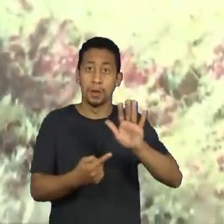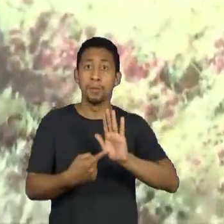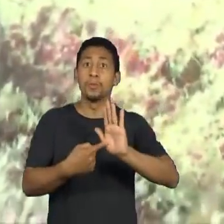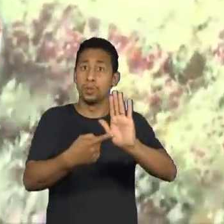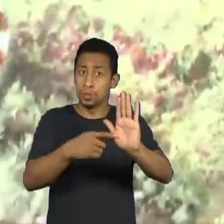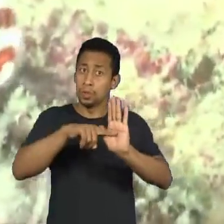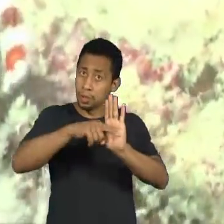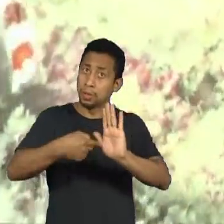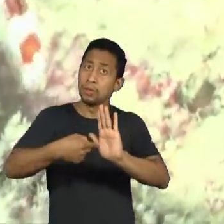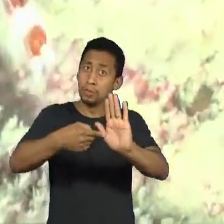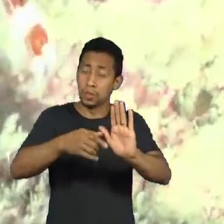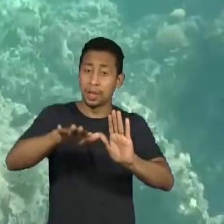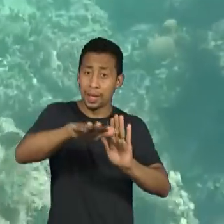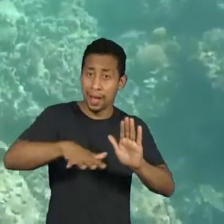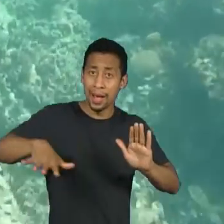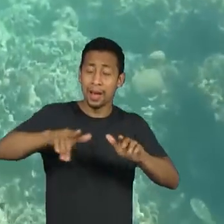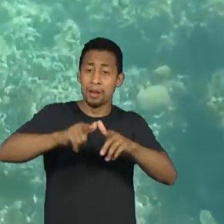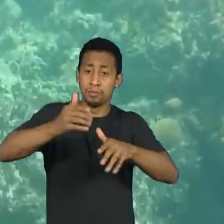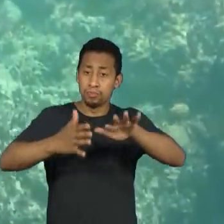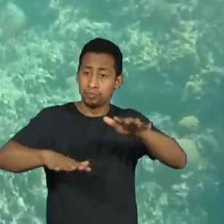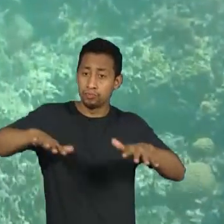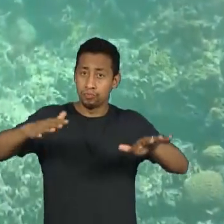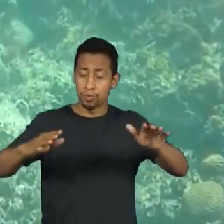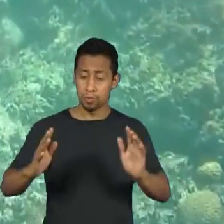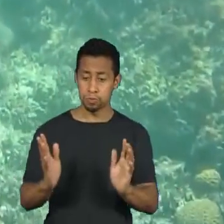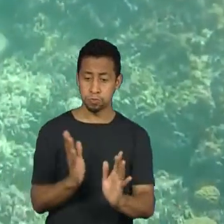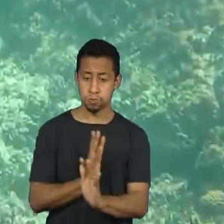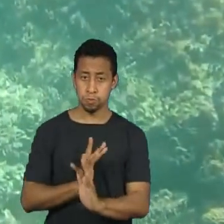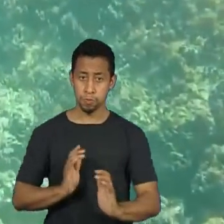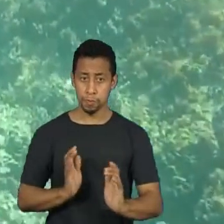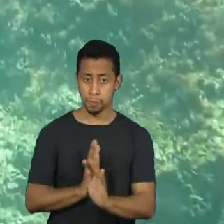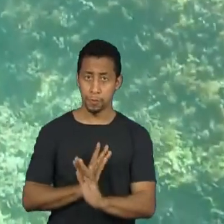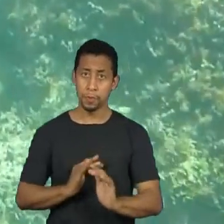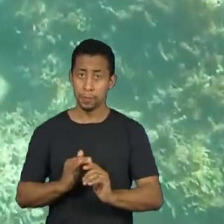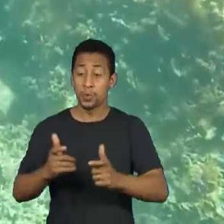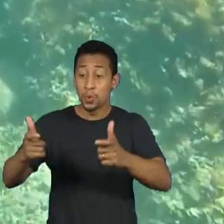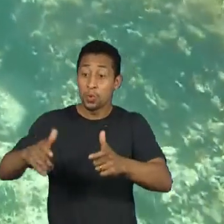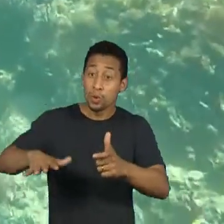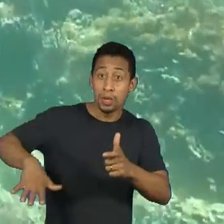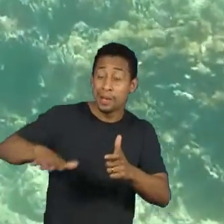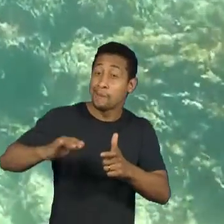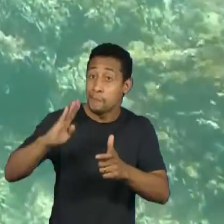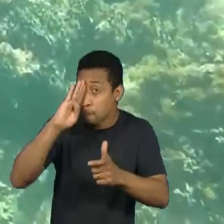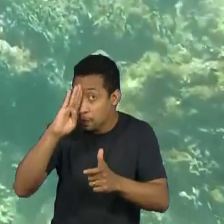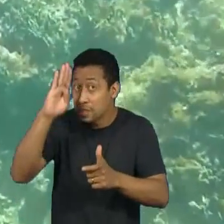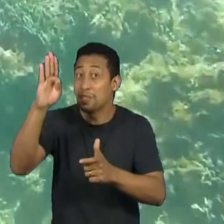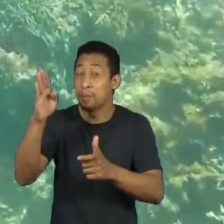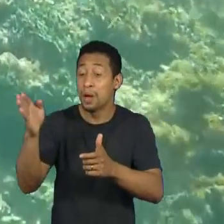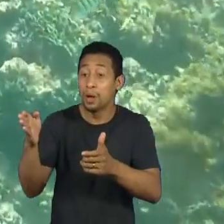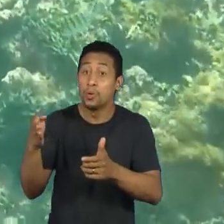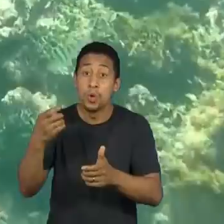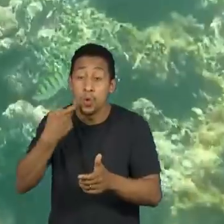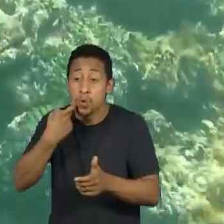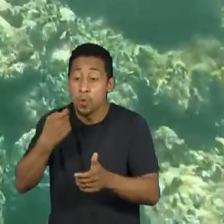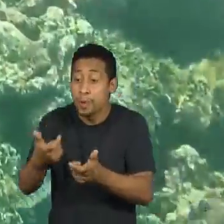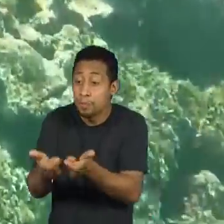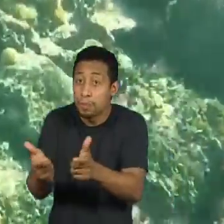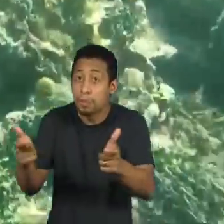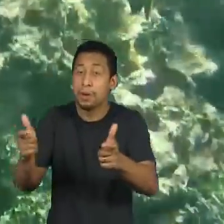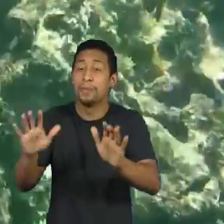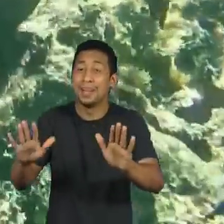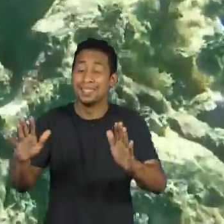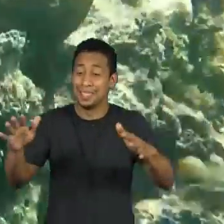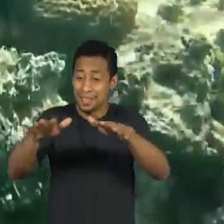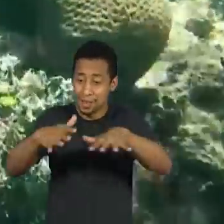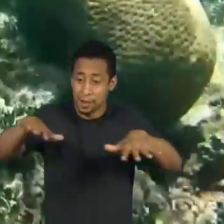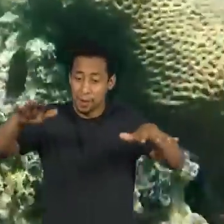de Monitoramento dos Recifes. A destruição do chamado berço da vida marinha é consequência do aumento da temperatura